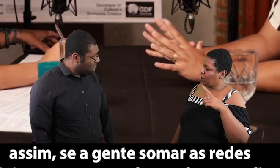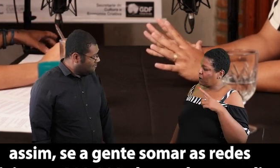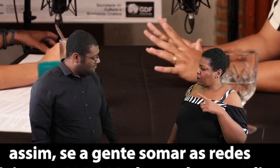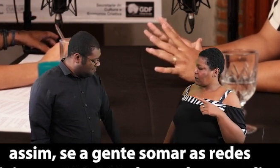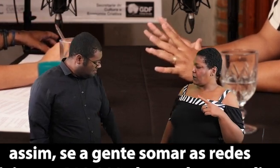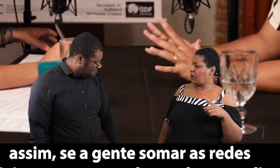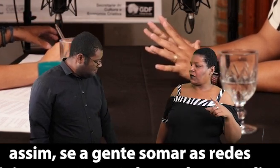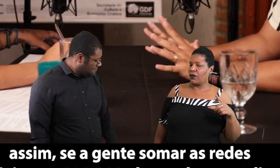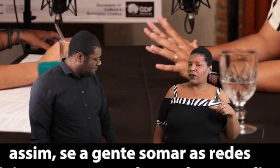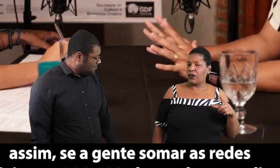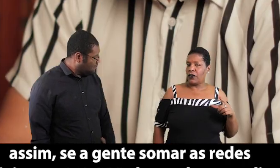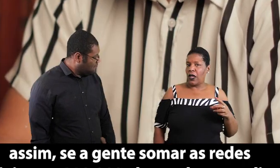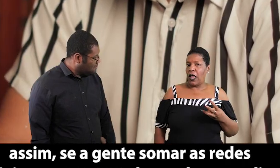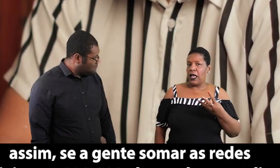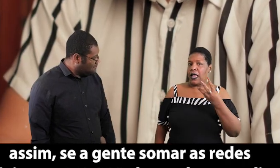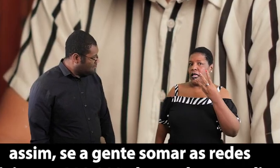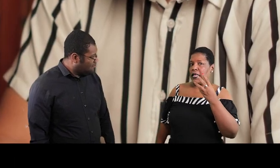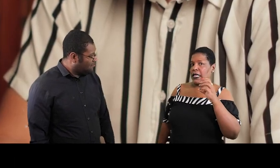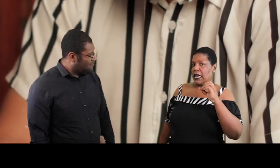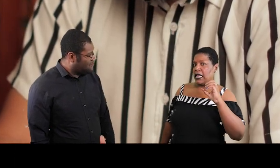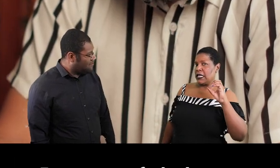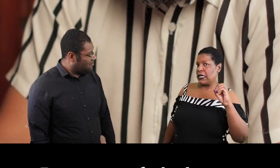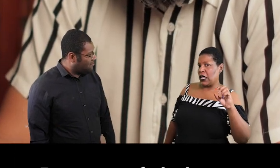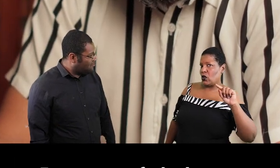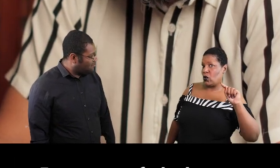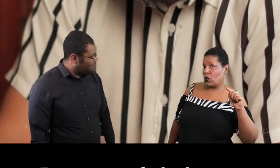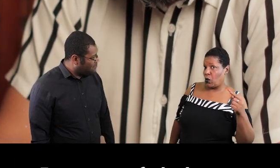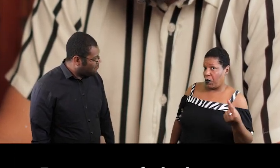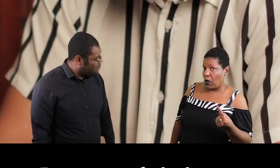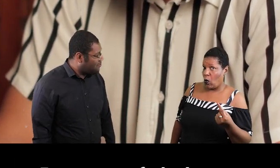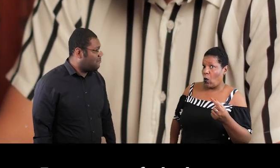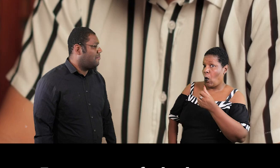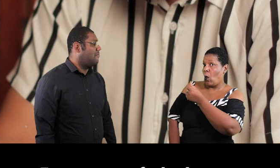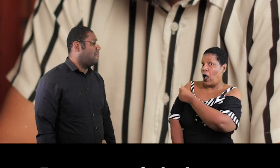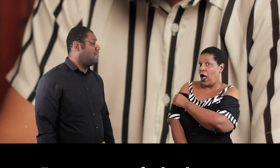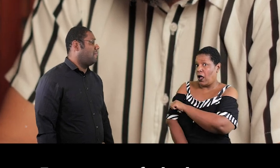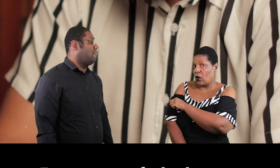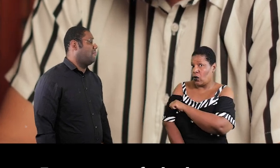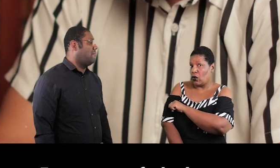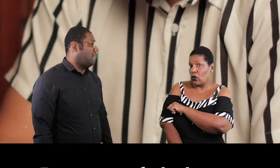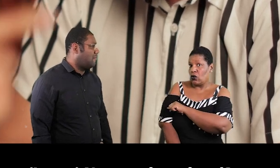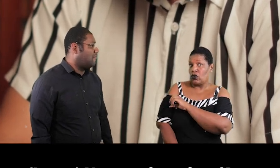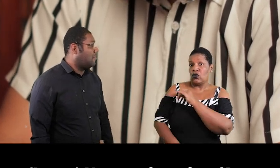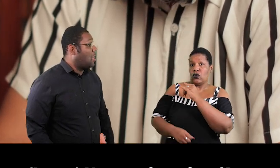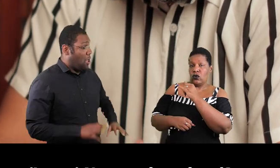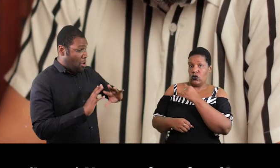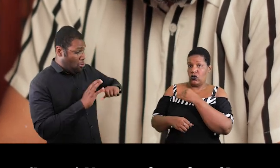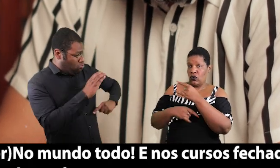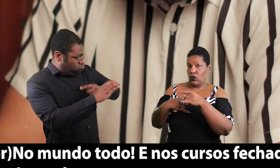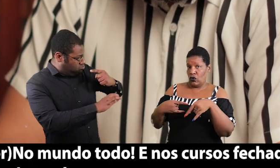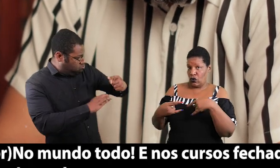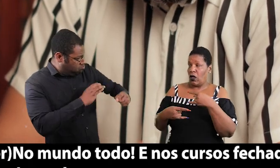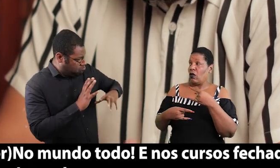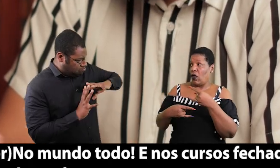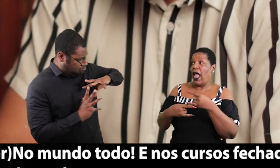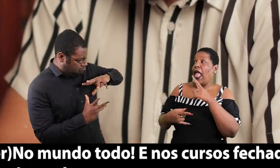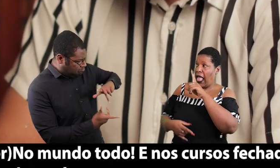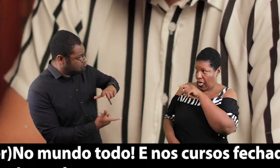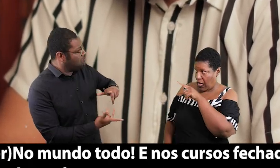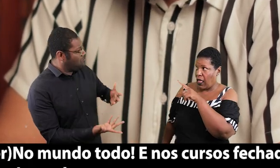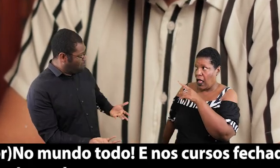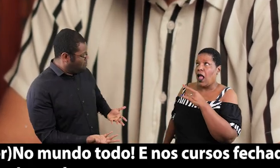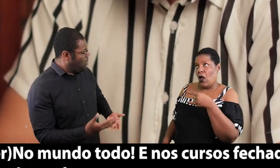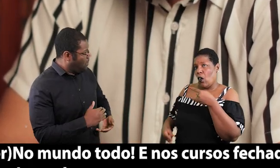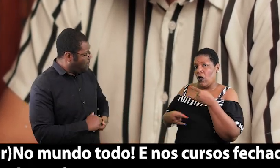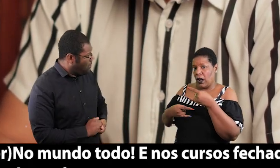redes sociais, uns 300 mil alunos desses online. E nos cursos fechados... No mundo todo, né? No mundo todo. E no curso